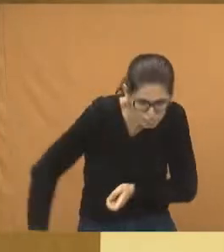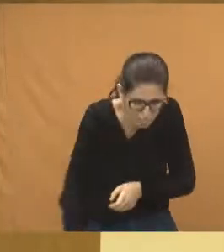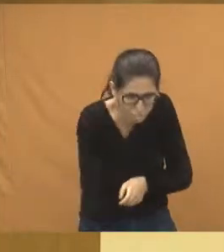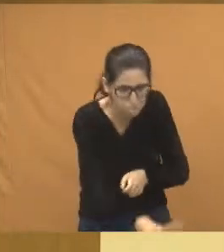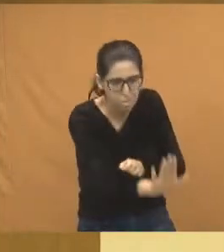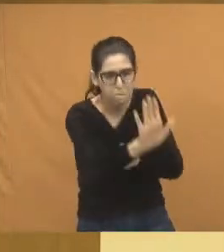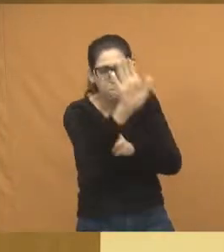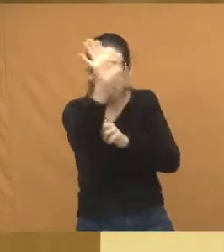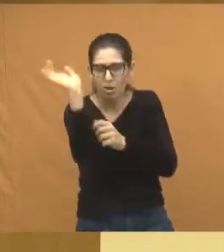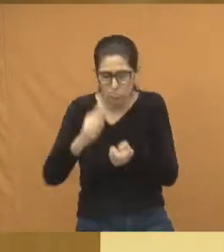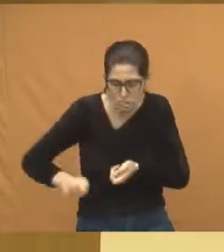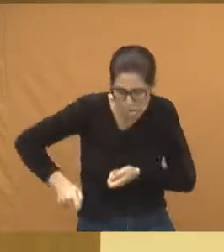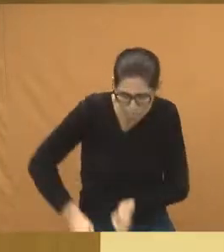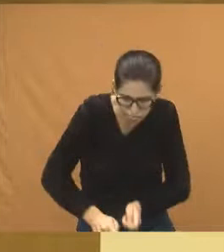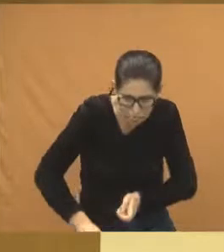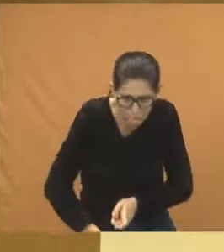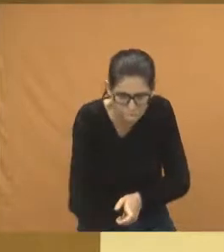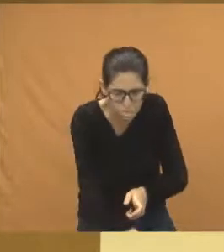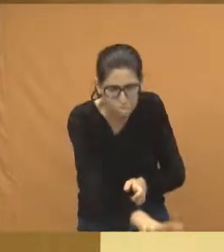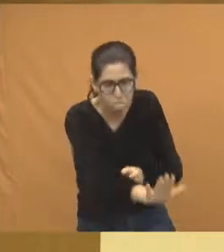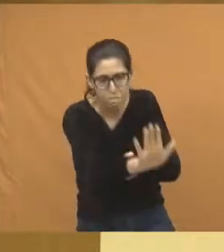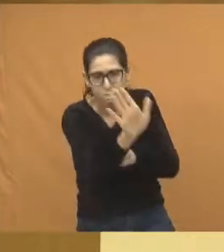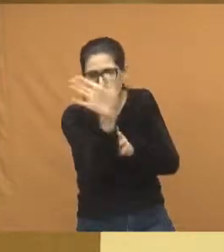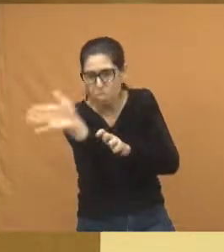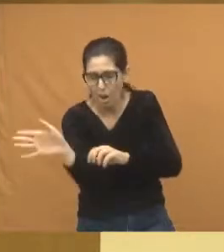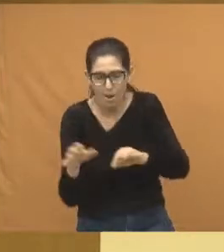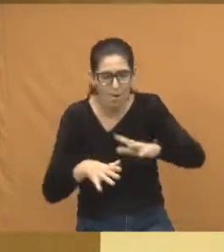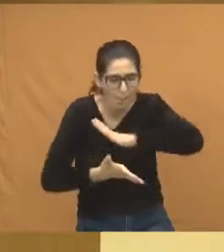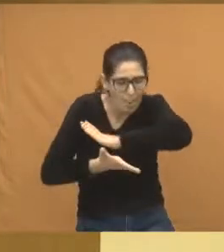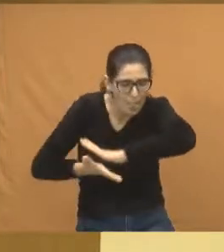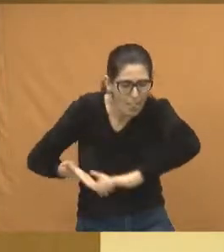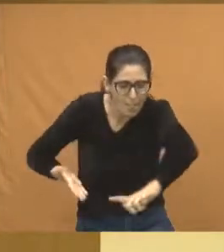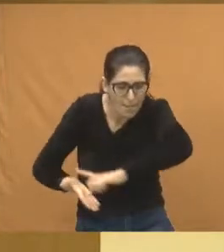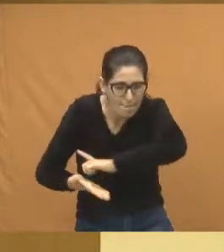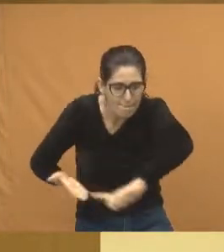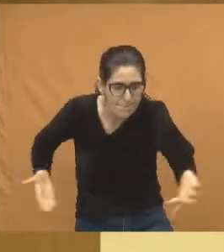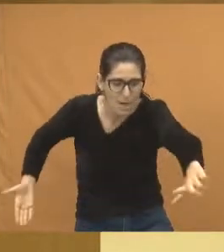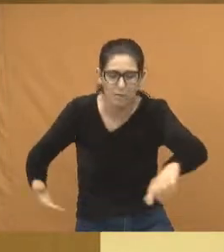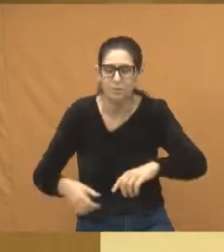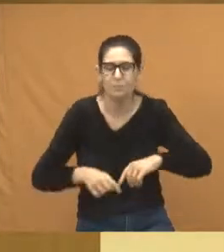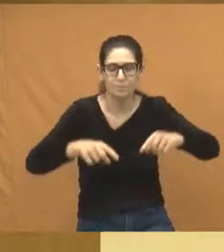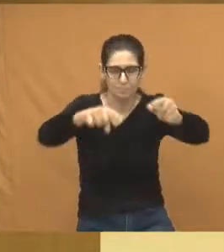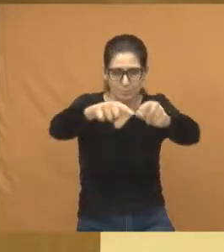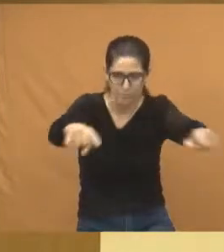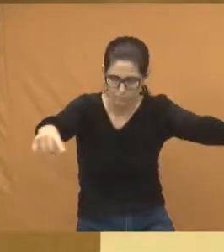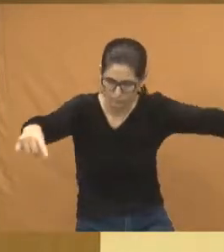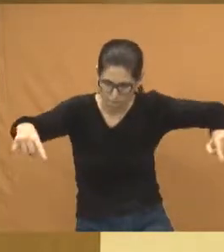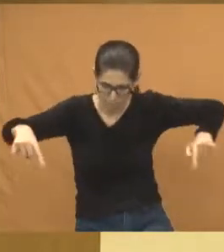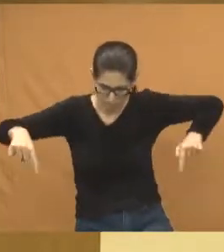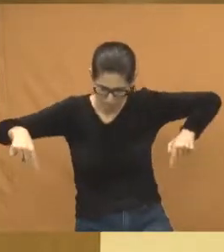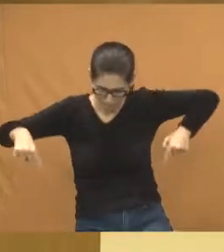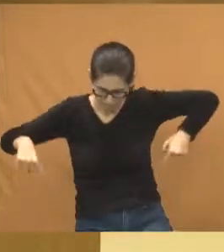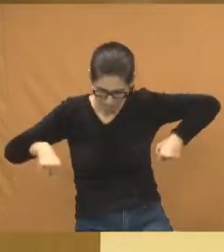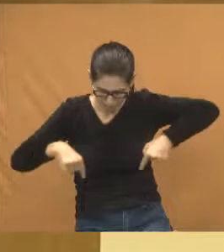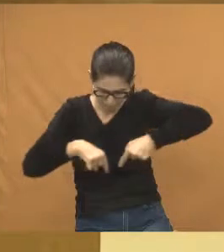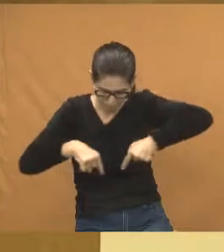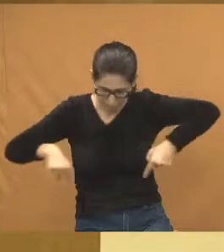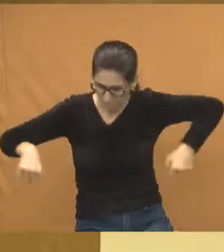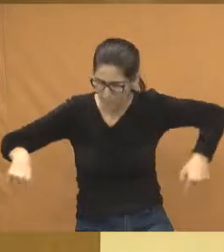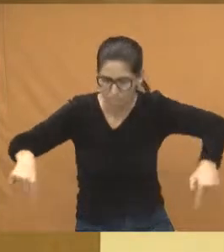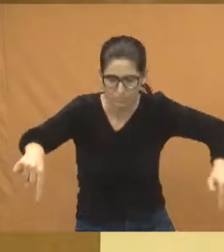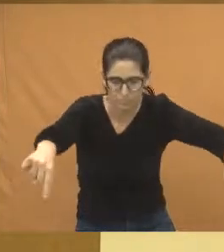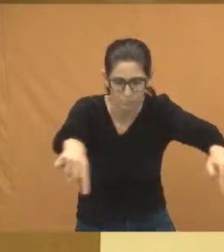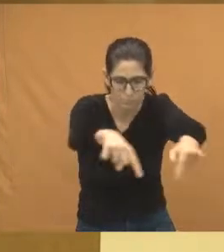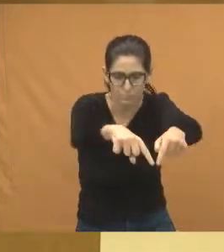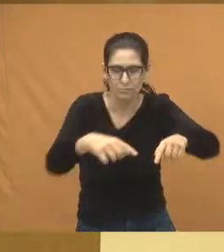o piscinão e vai começar a estrutura da execução do piscinão para poder executar o trabalho, né,